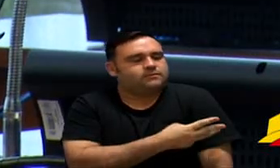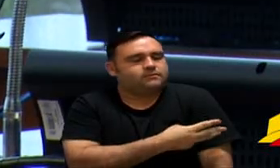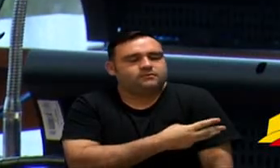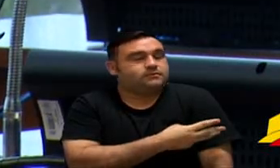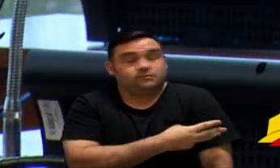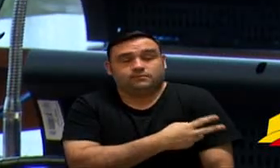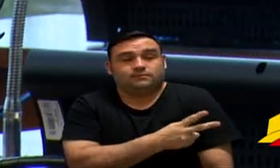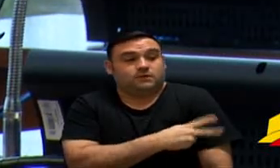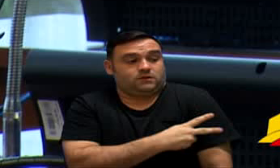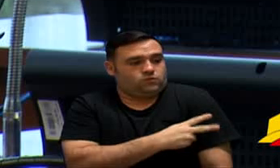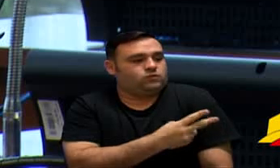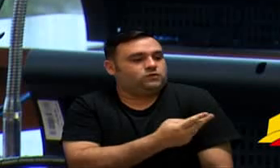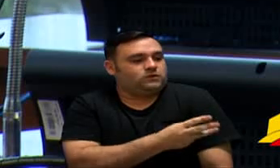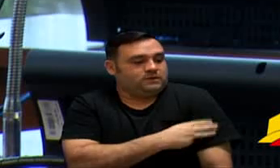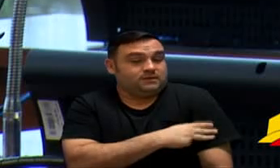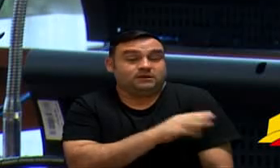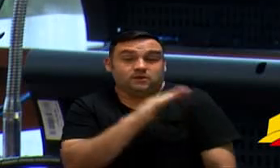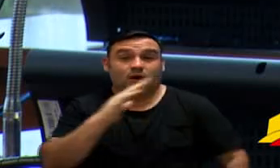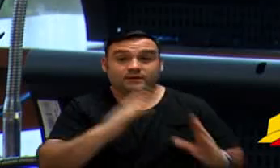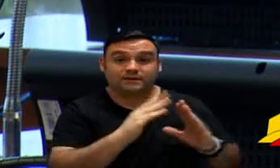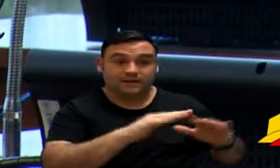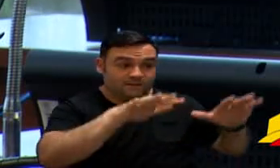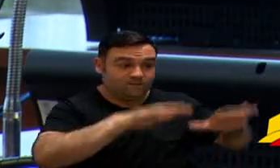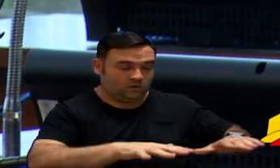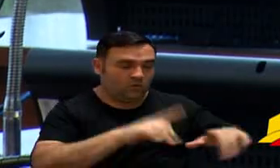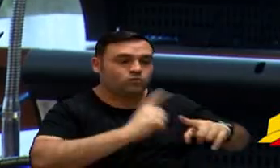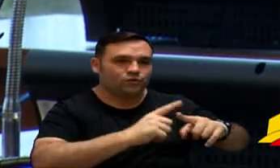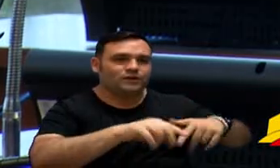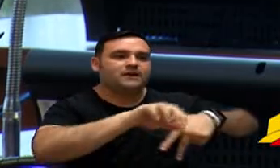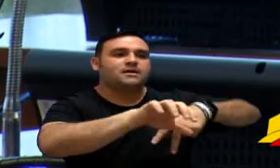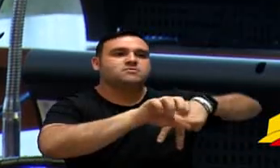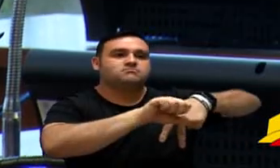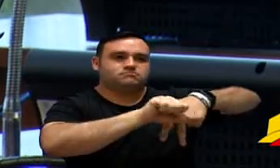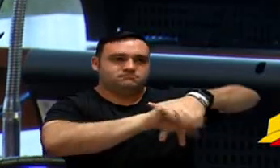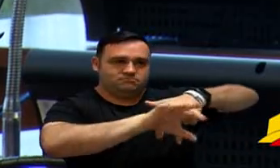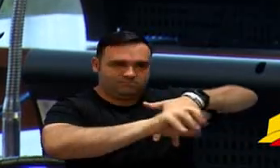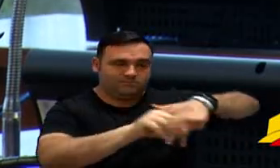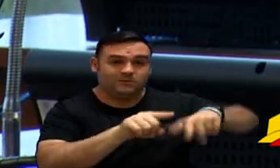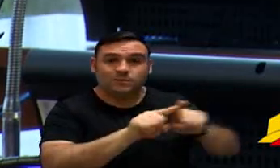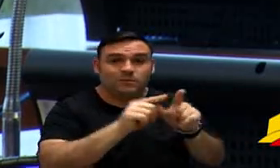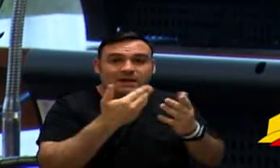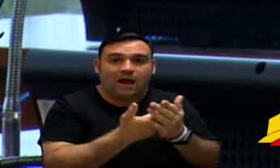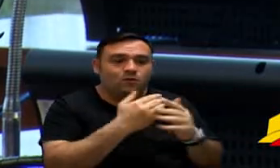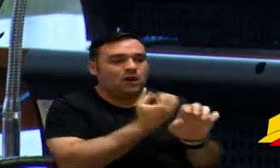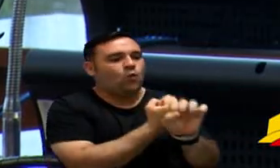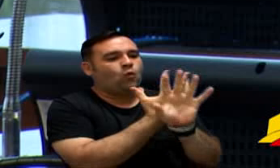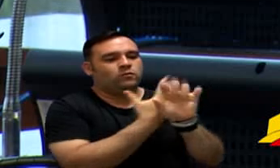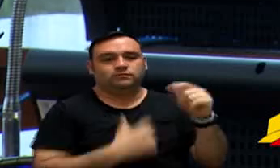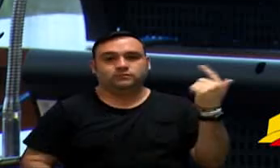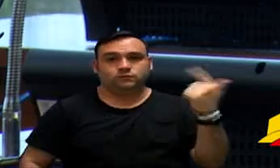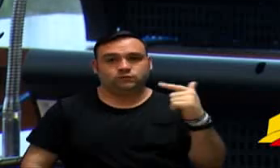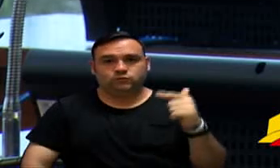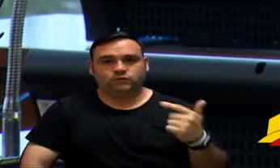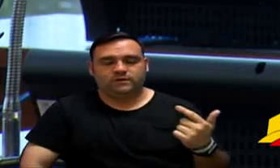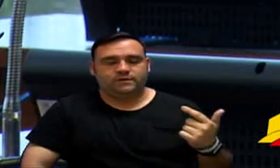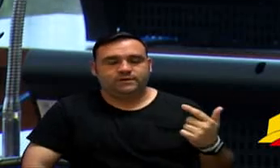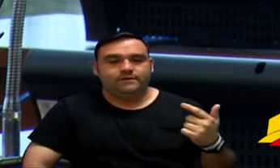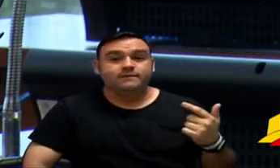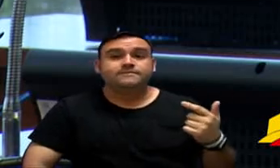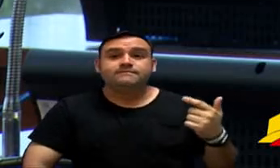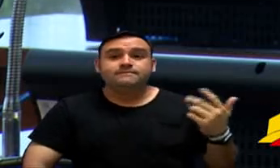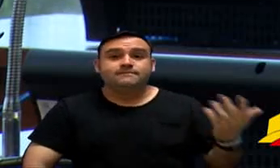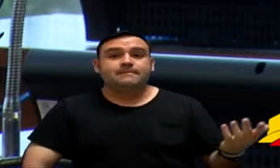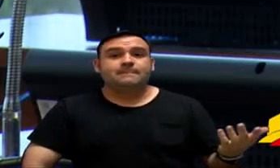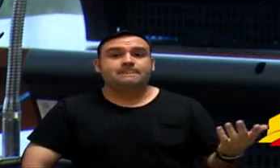segundo e no terceiro ficaram em casa com a pandemia, que, de fato, não houve aulas online. E